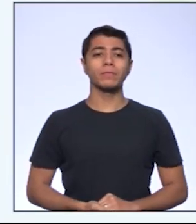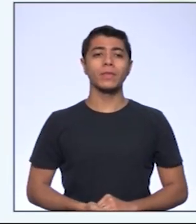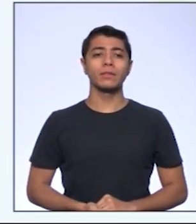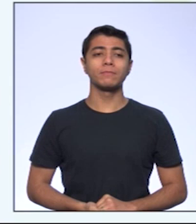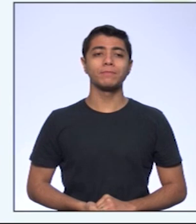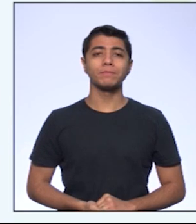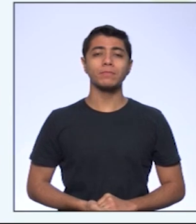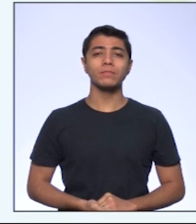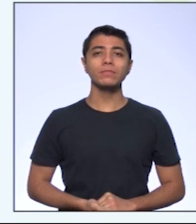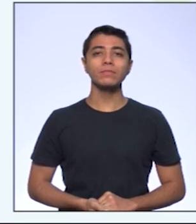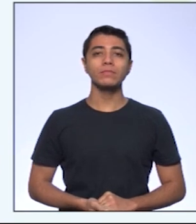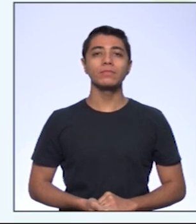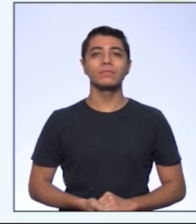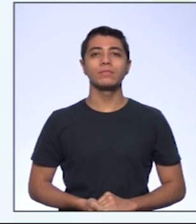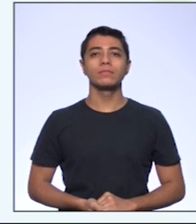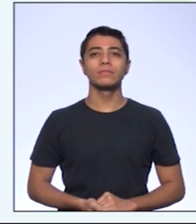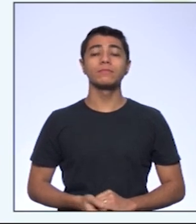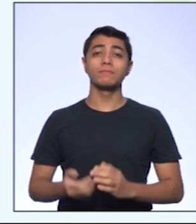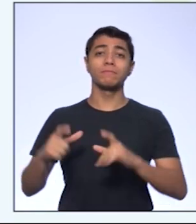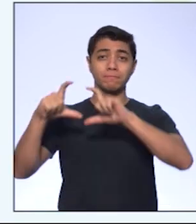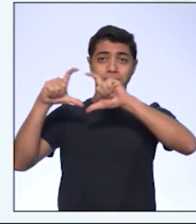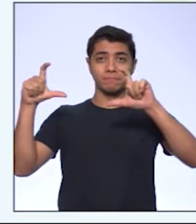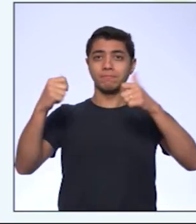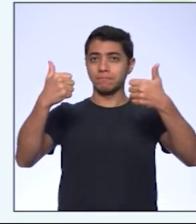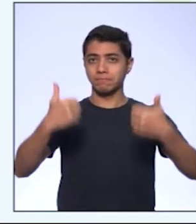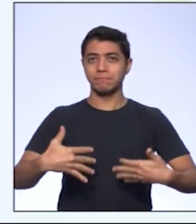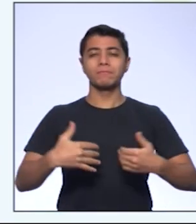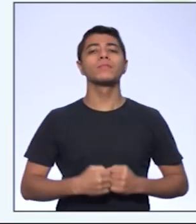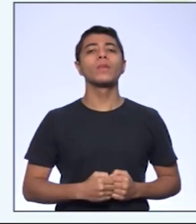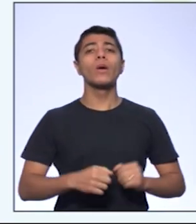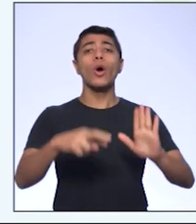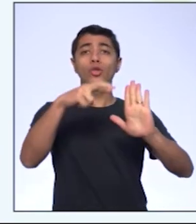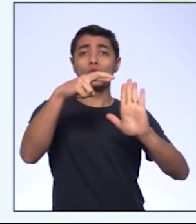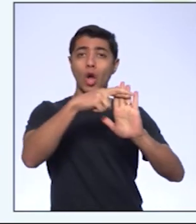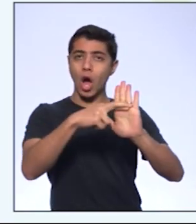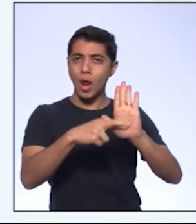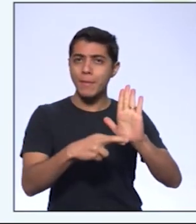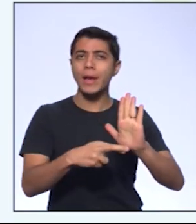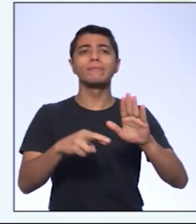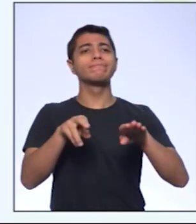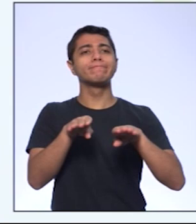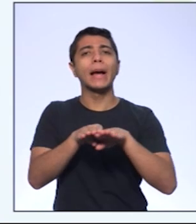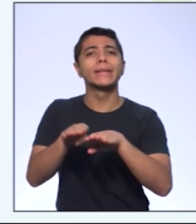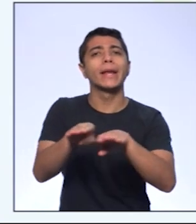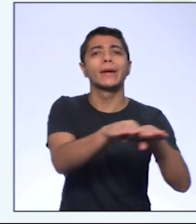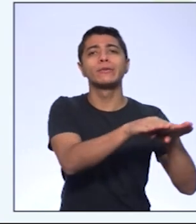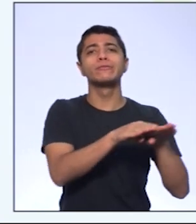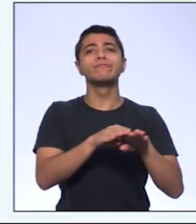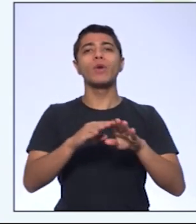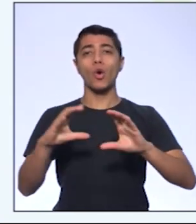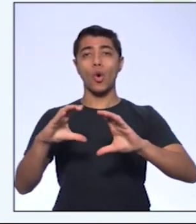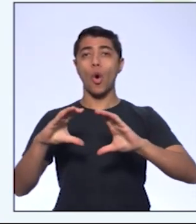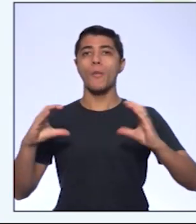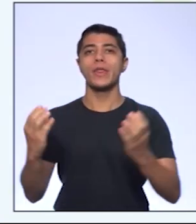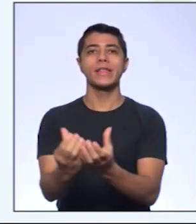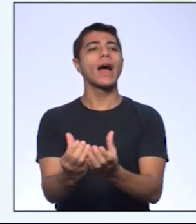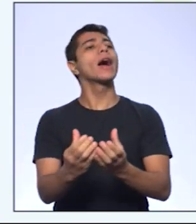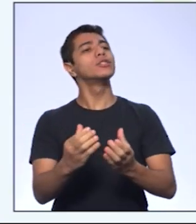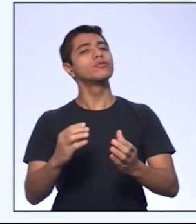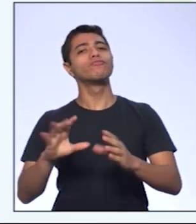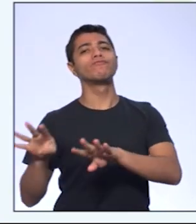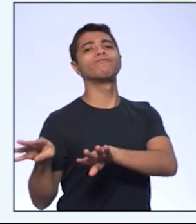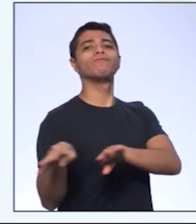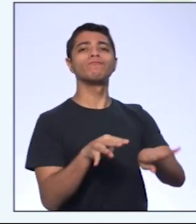Motivadas ou não historicamente, normas prestigiadas ou estigmatizadas pela comunidade sobrepõem-se